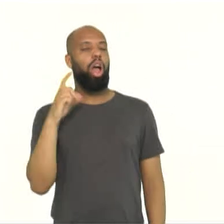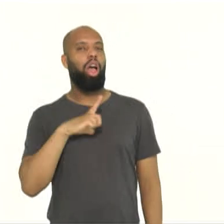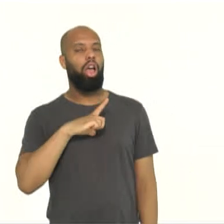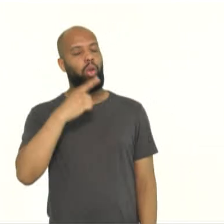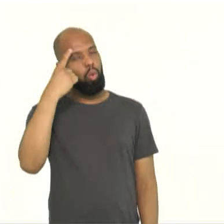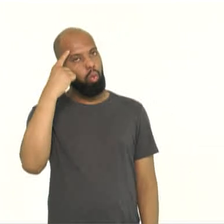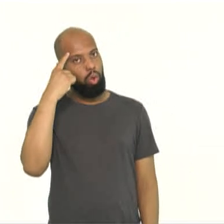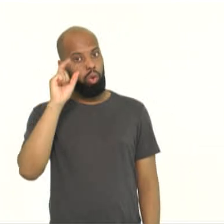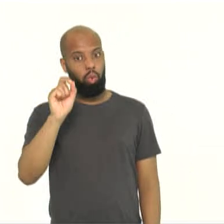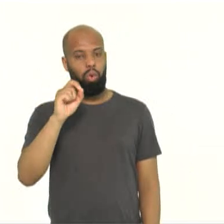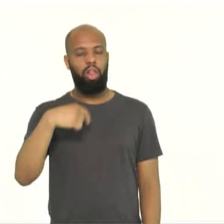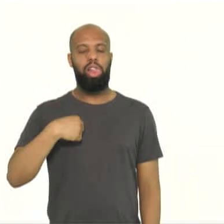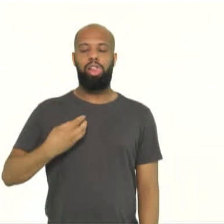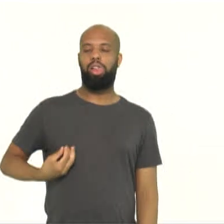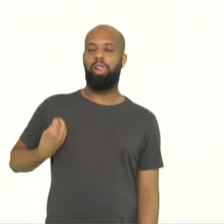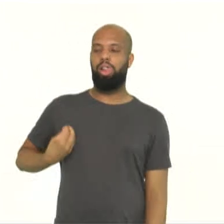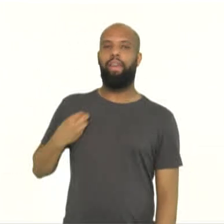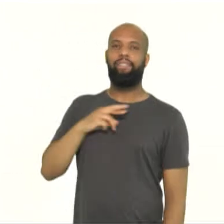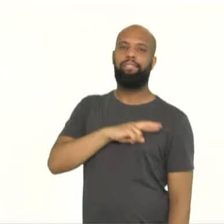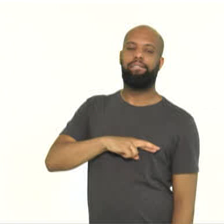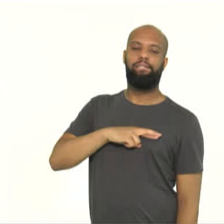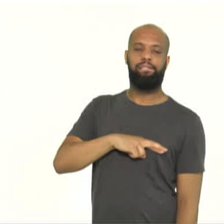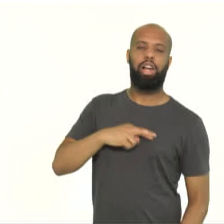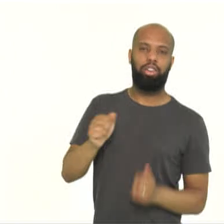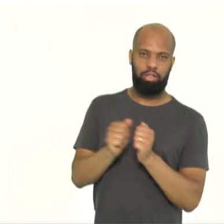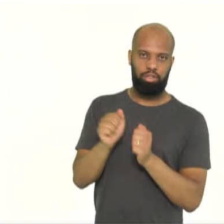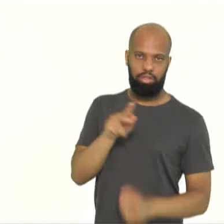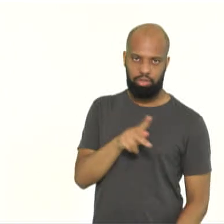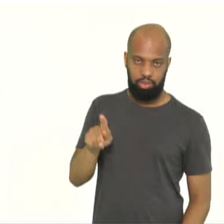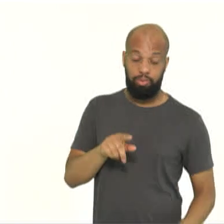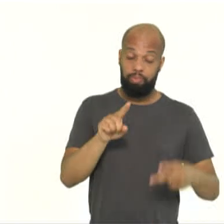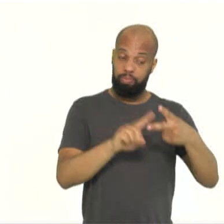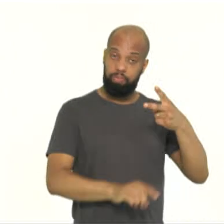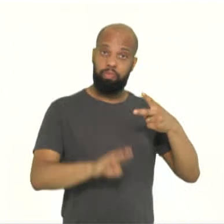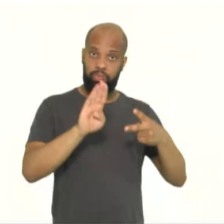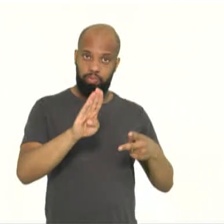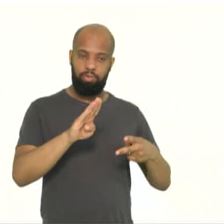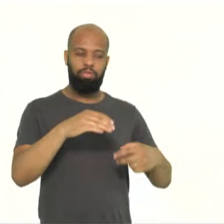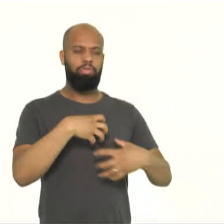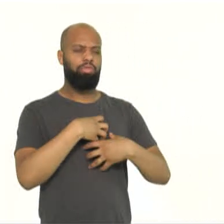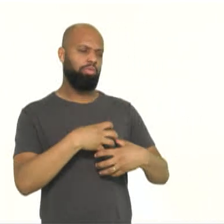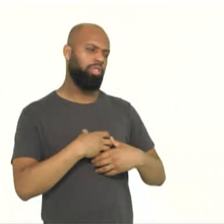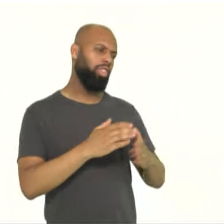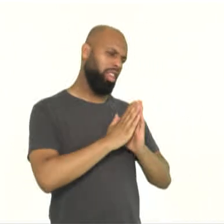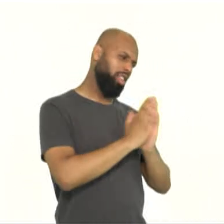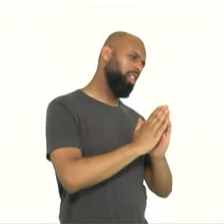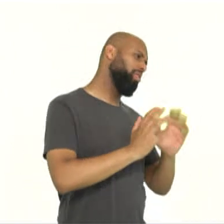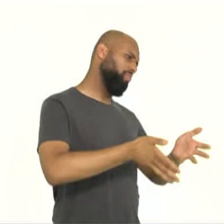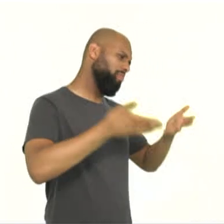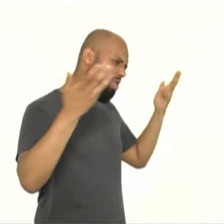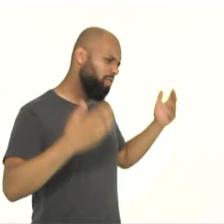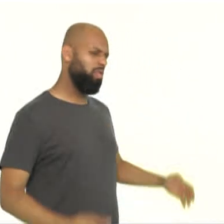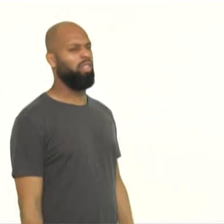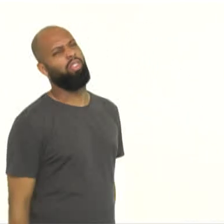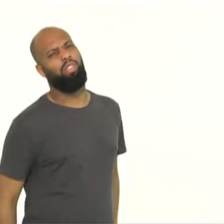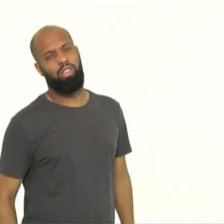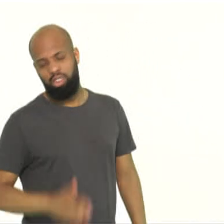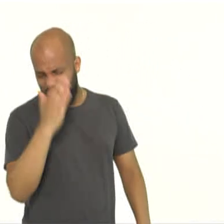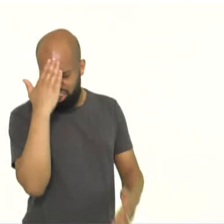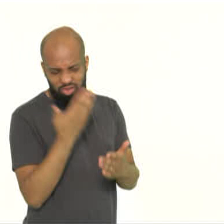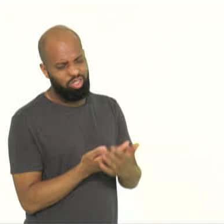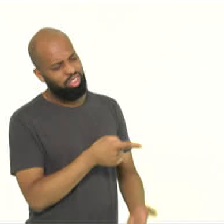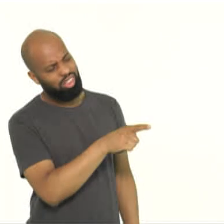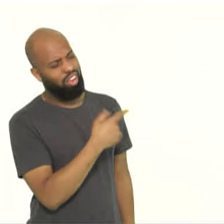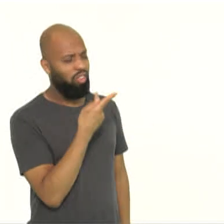dele estar pensando que está vivendo um grande romance com a professora, ou B, a entonação do Gaturro ali, ele não